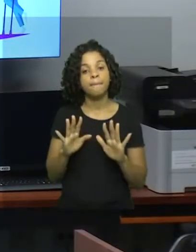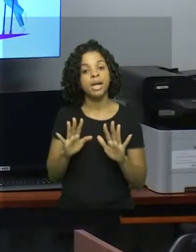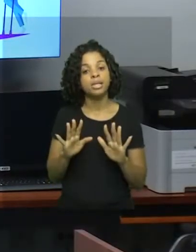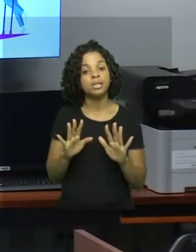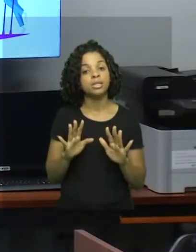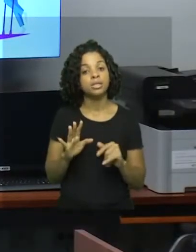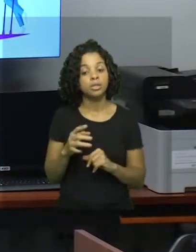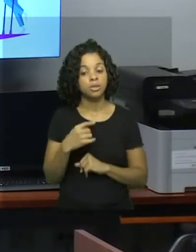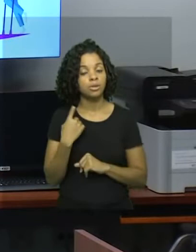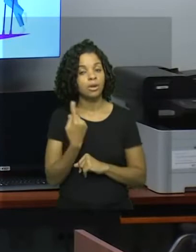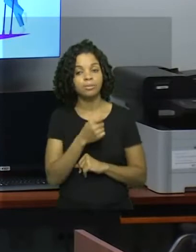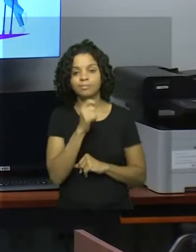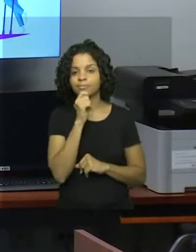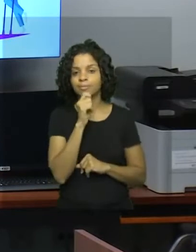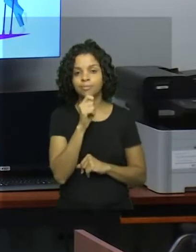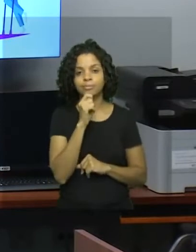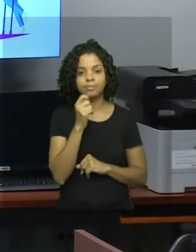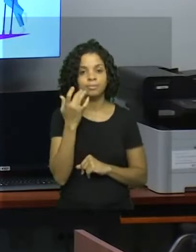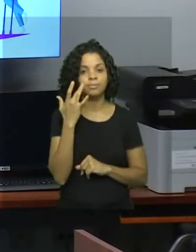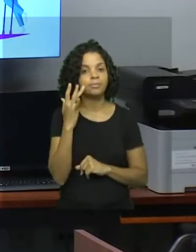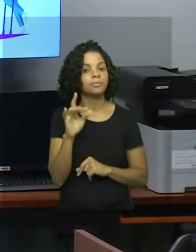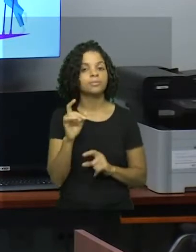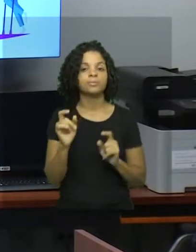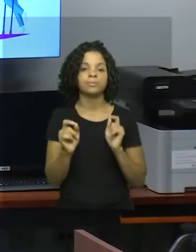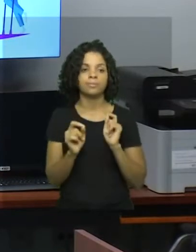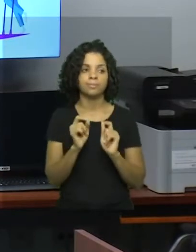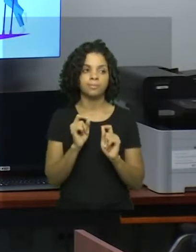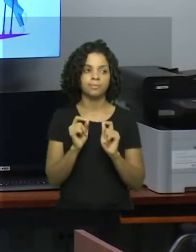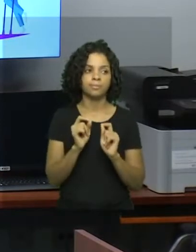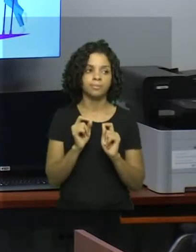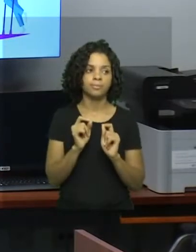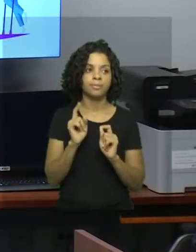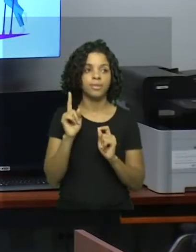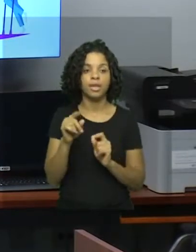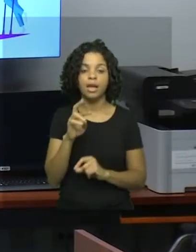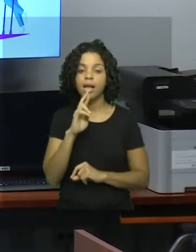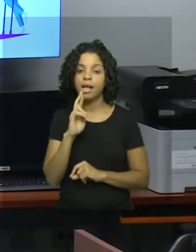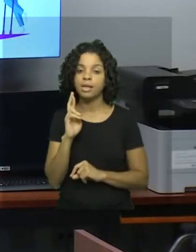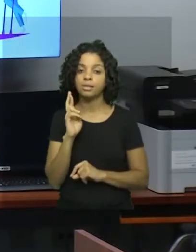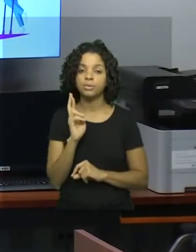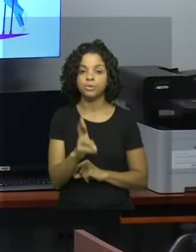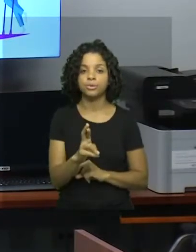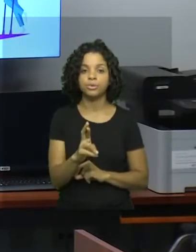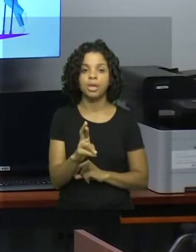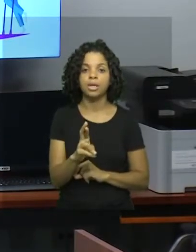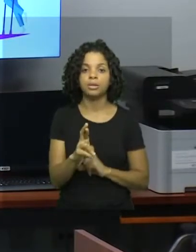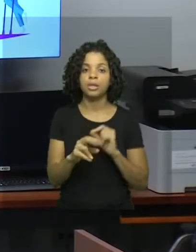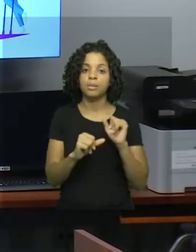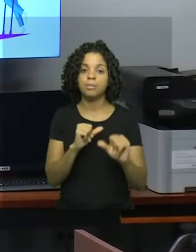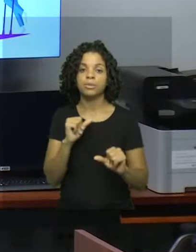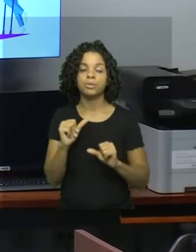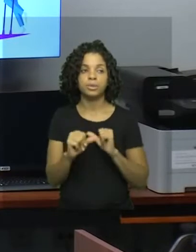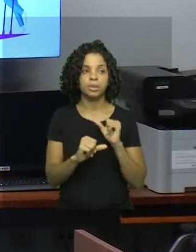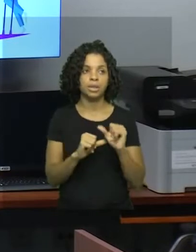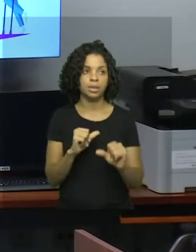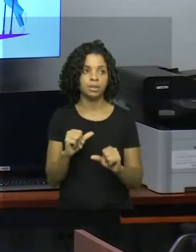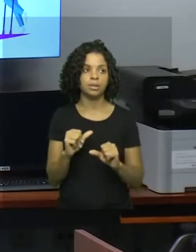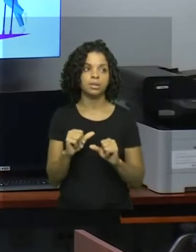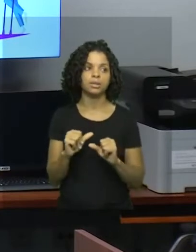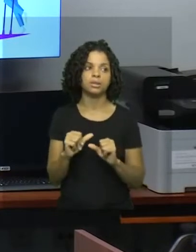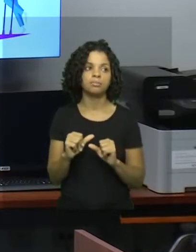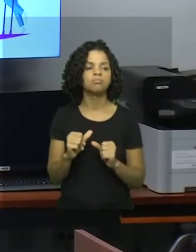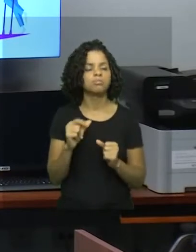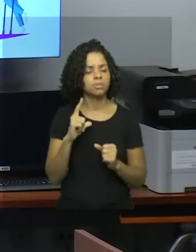tem são os resultados das intervenções com relação à mudança de prognóstico. A gente tem estudos